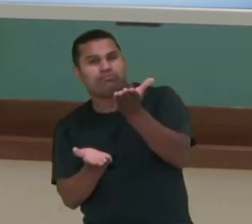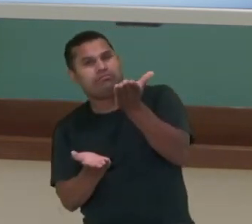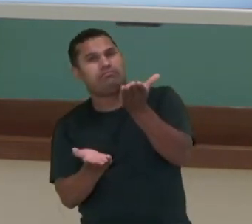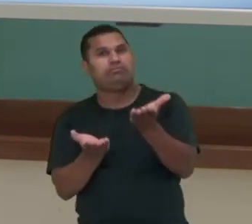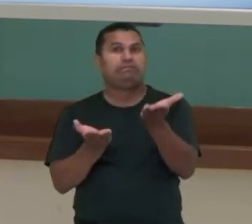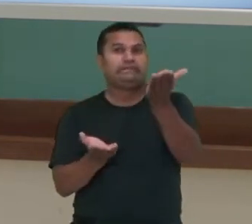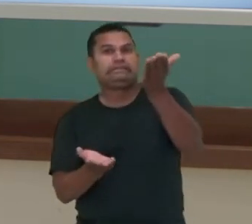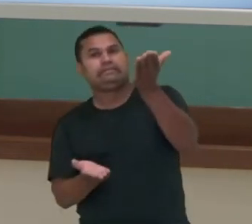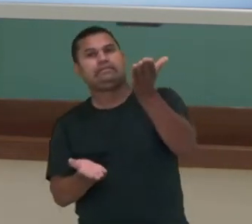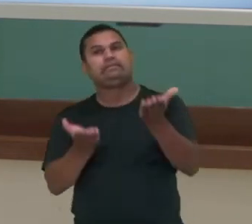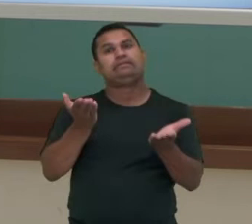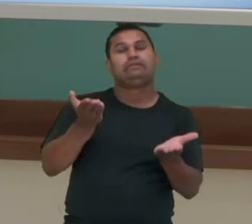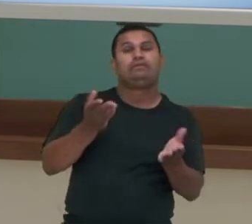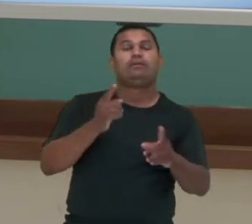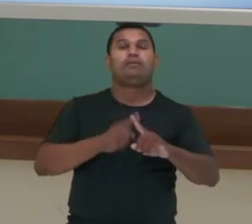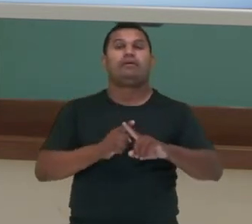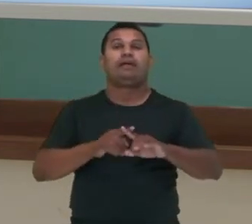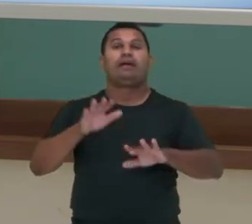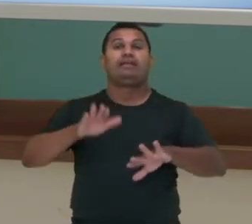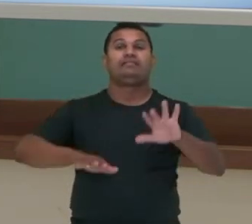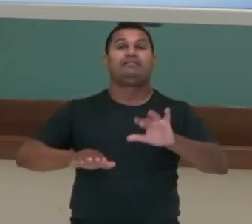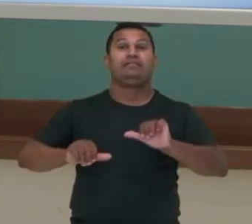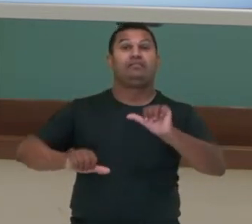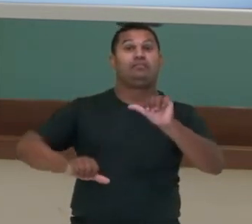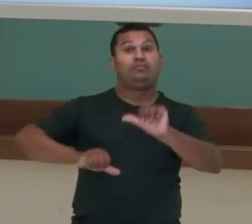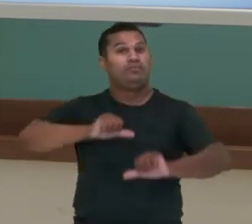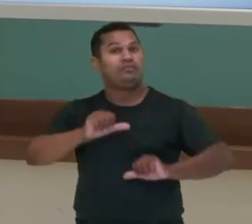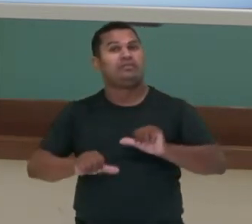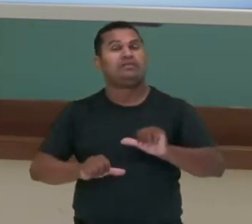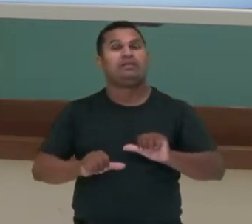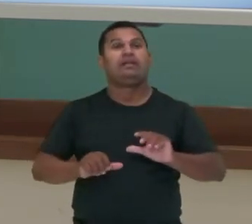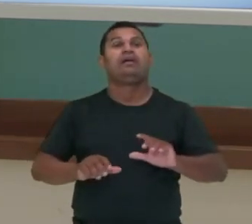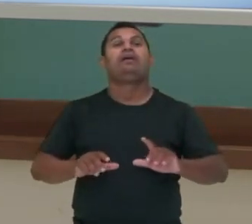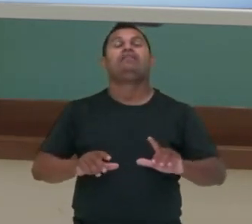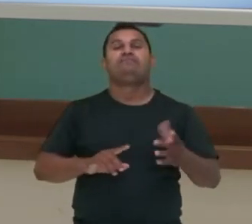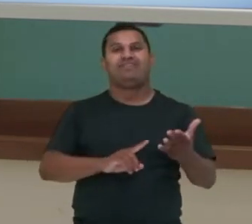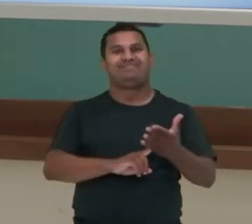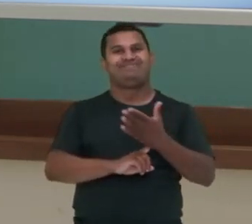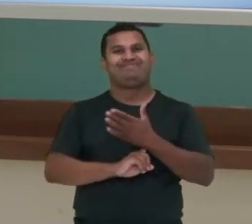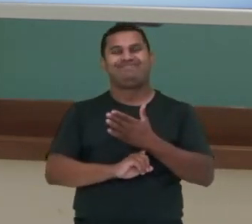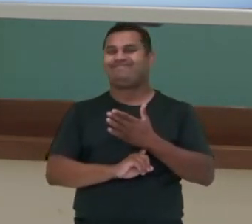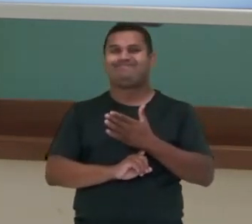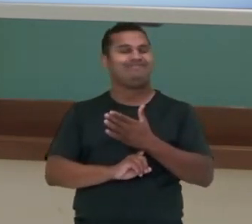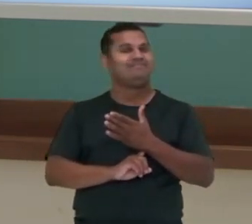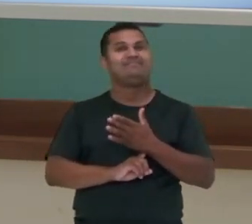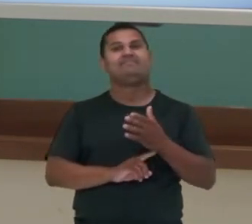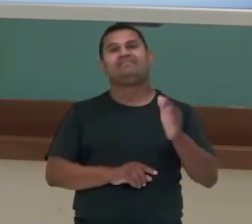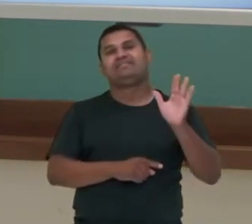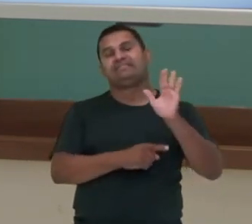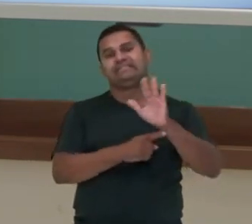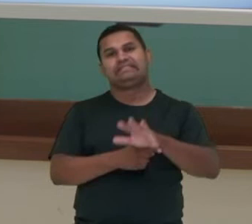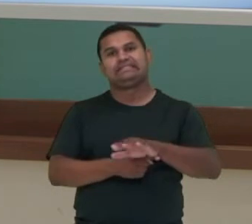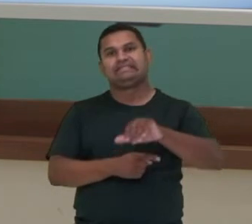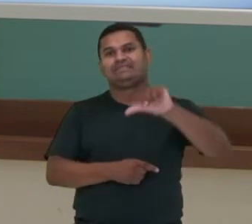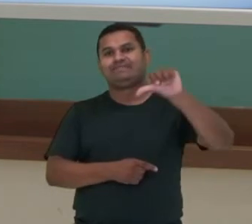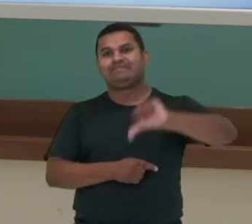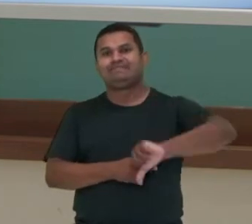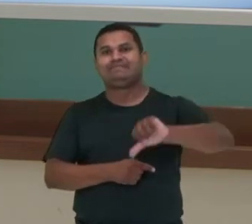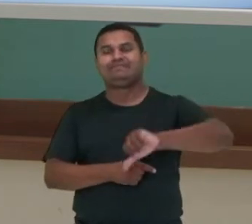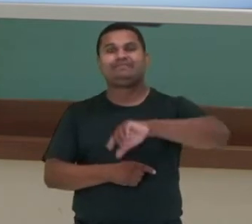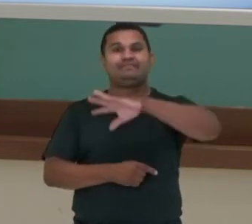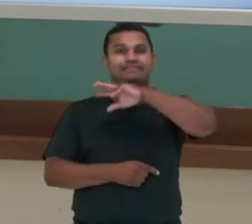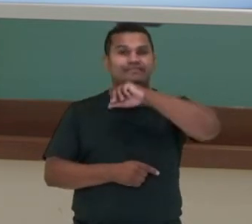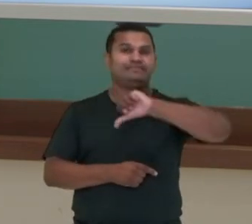ou na hidrosfera, né, ou na litosfera vai afetar a vida do planeta, que é a biosfera. Daí